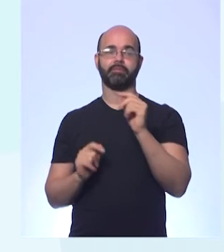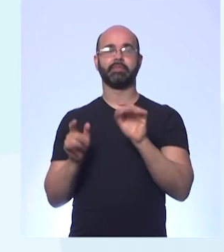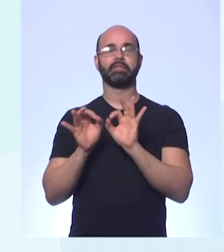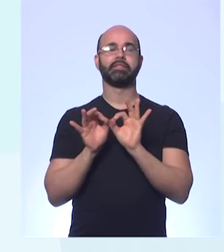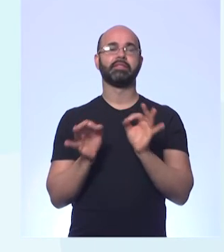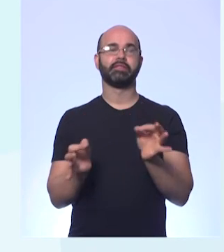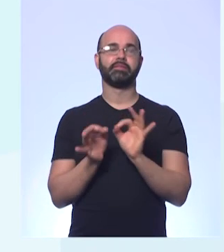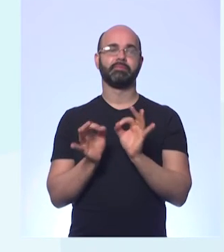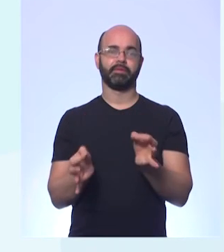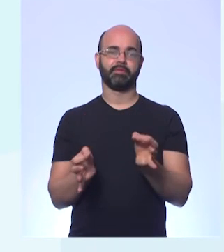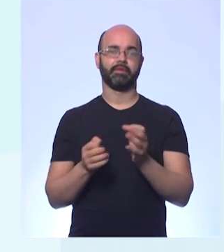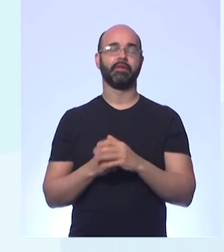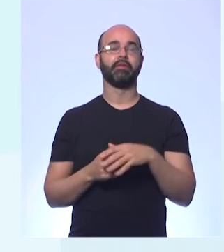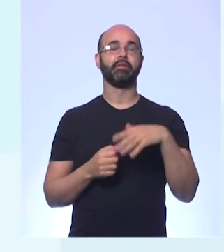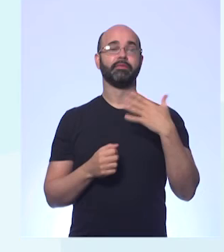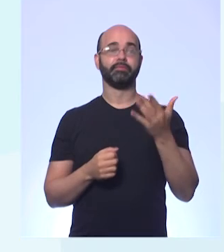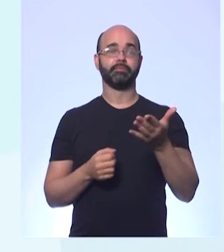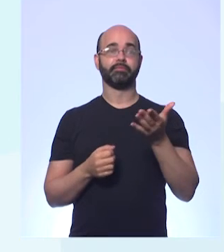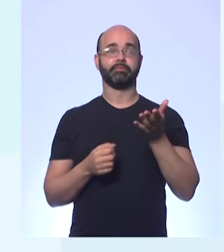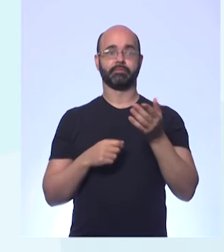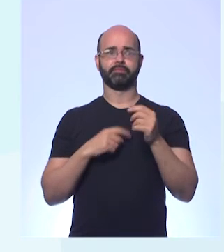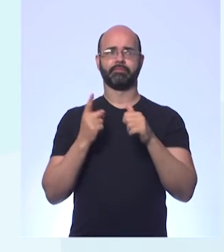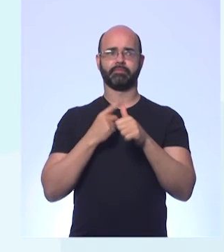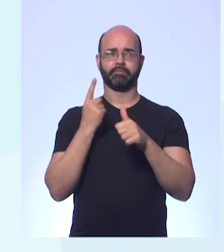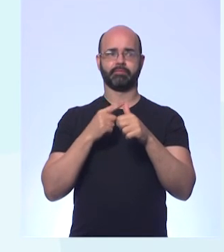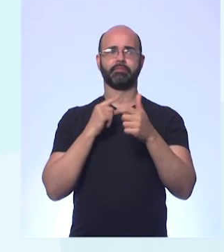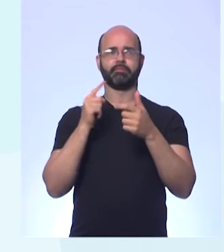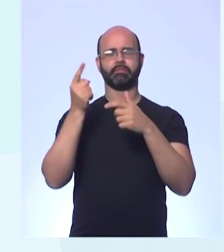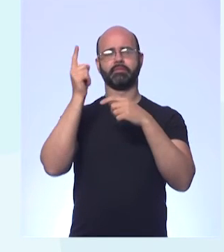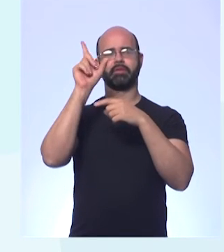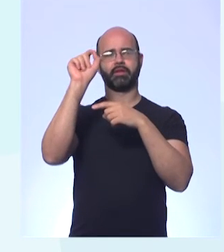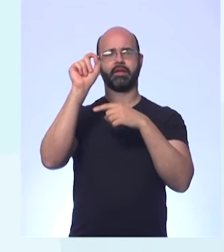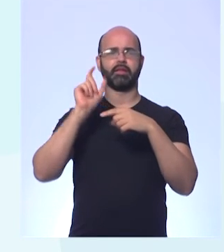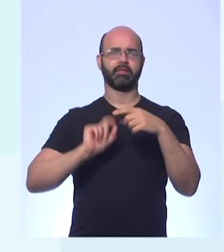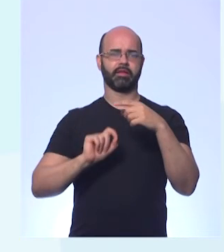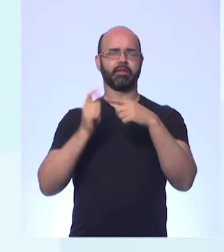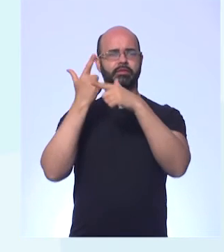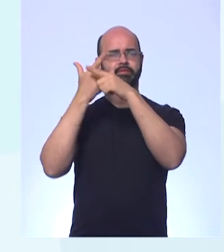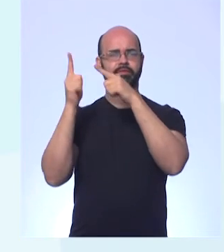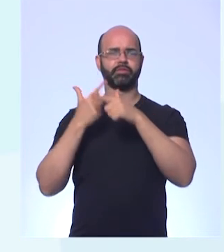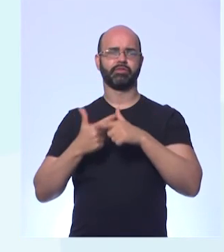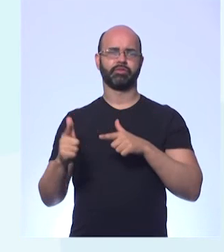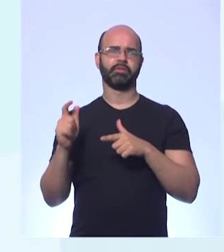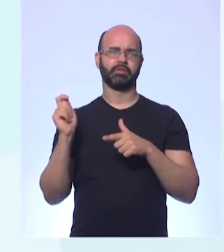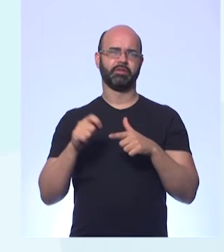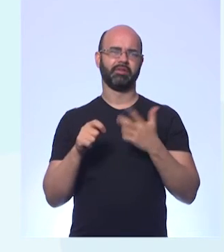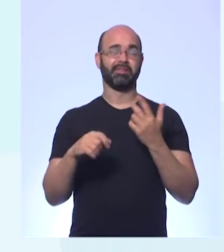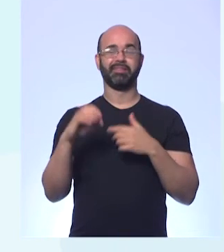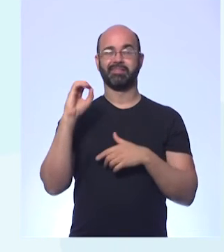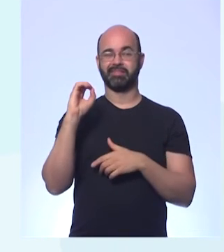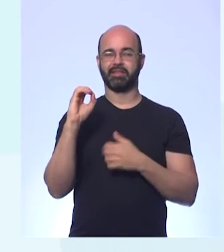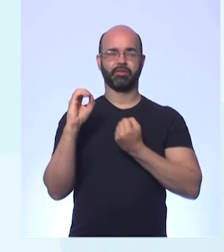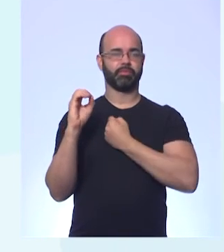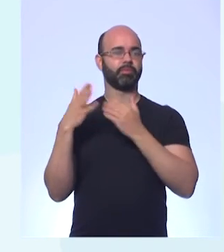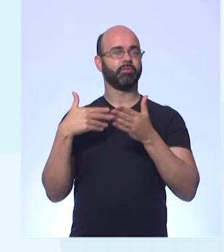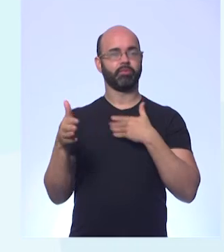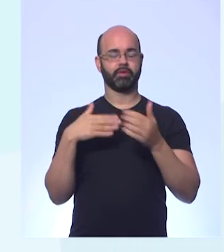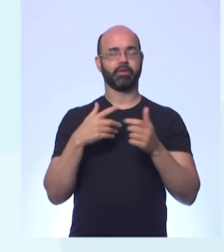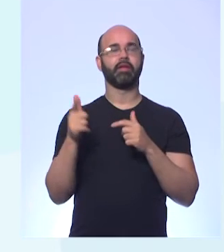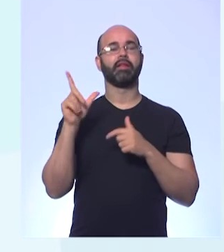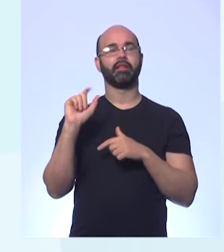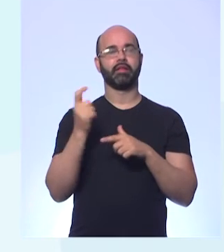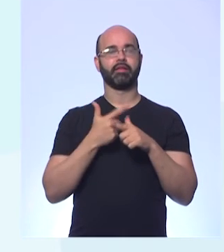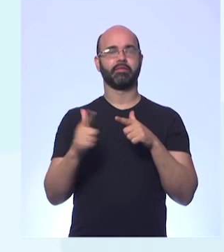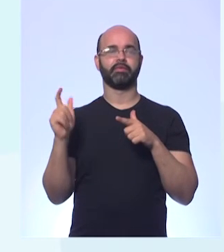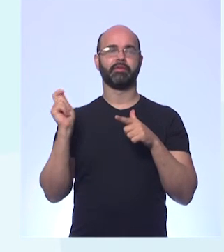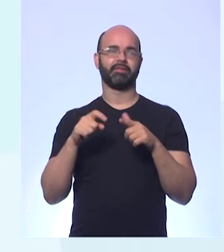simplificada. Então, veja. Primeiro, dá para dividir em cima e embaixo por 10, ó. Todo número que termina com 0 é divisível por 10. Que é a mesma